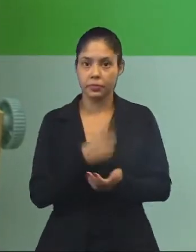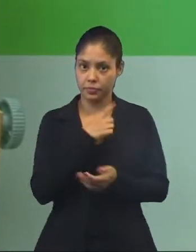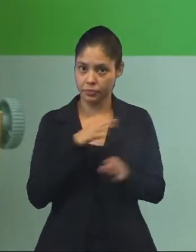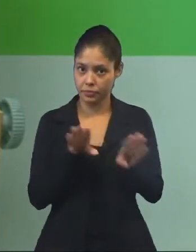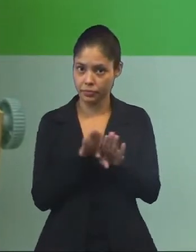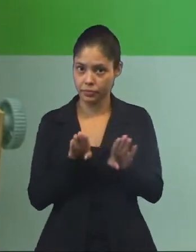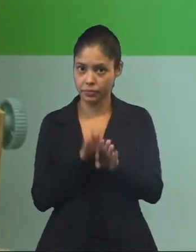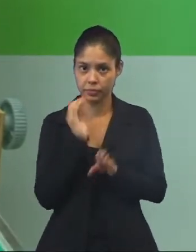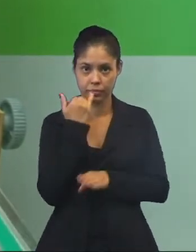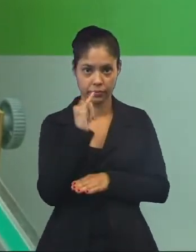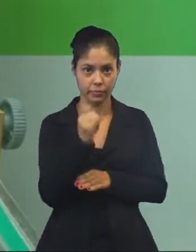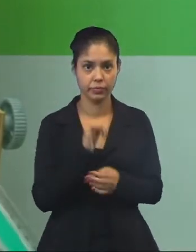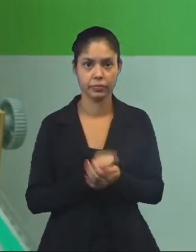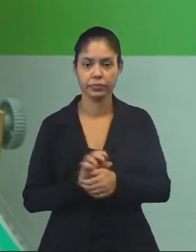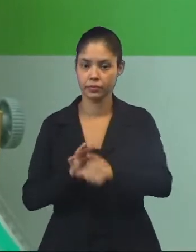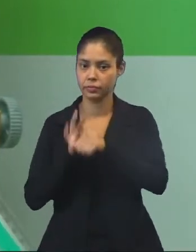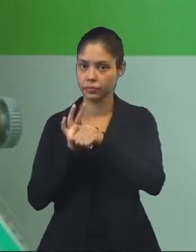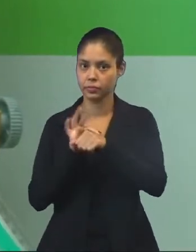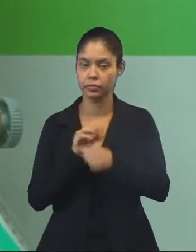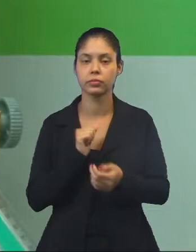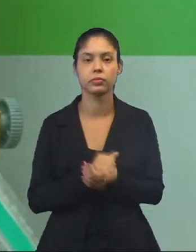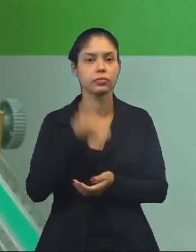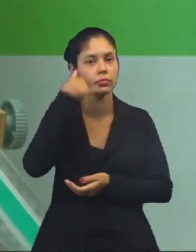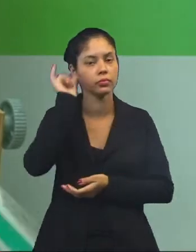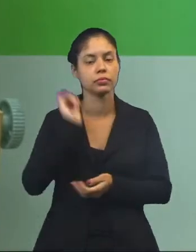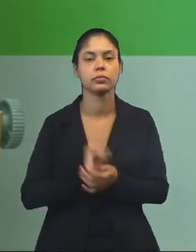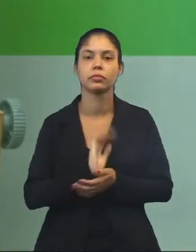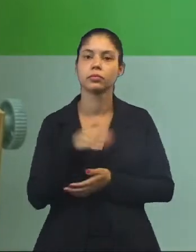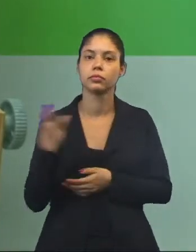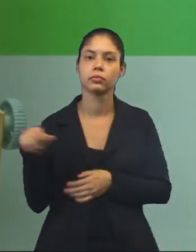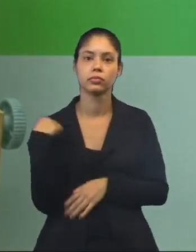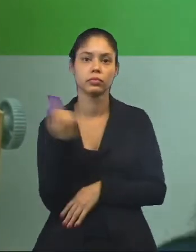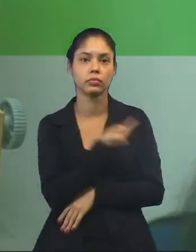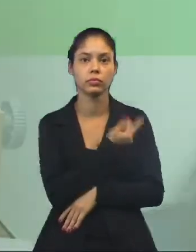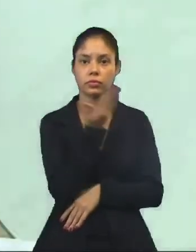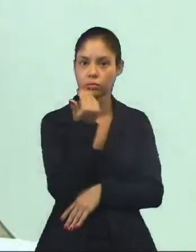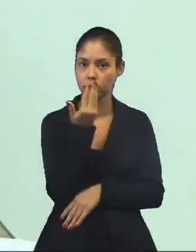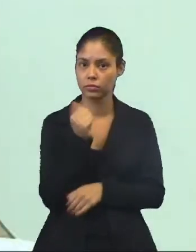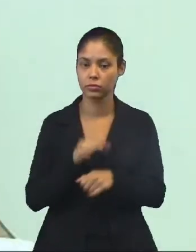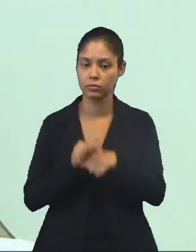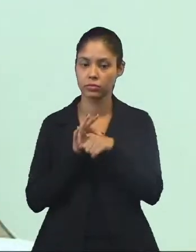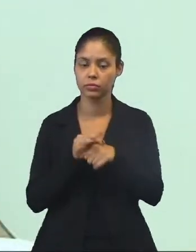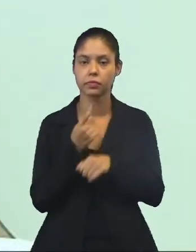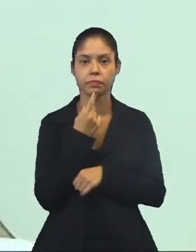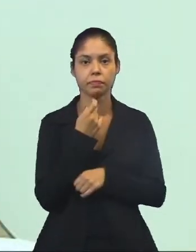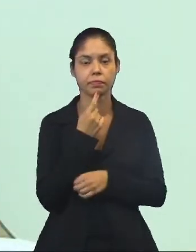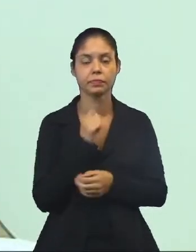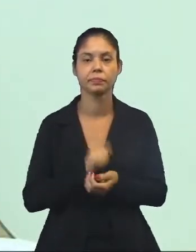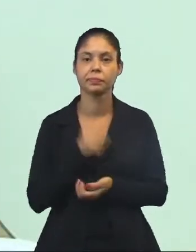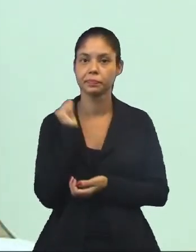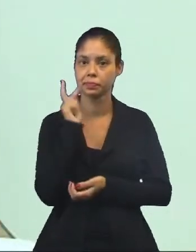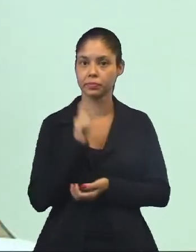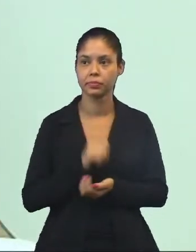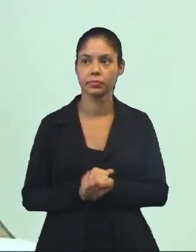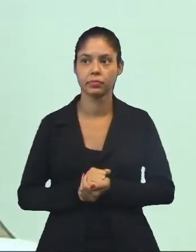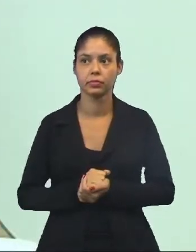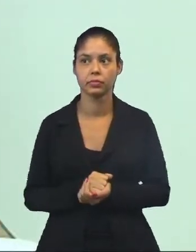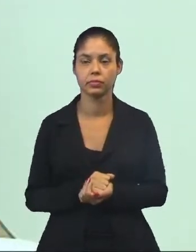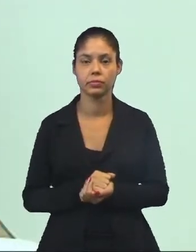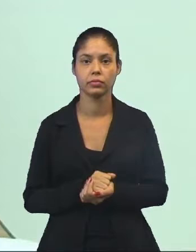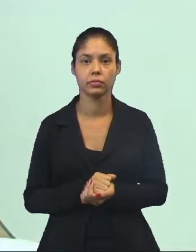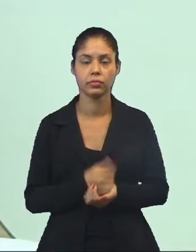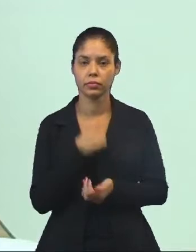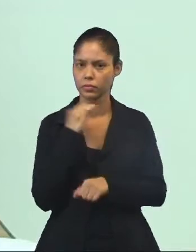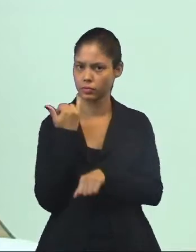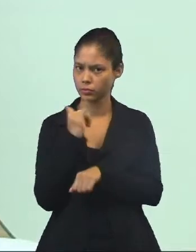também obtém energia da carne que vem do gado, quando nós nos alimentamos de carne vermelha, ok? Mas a